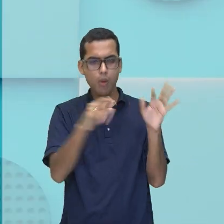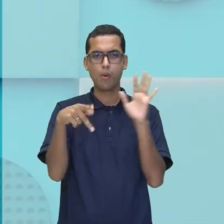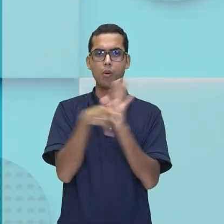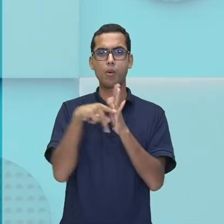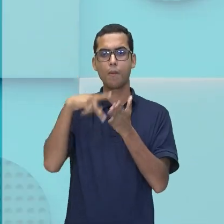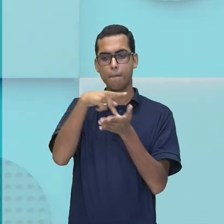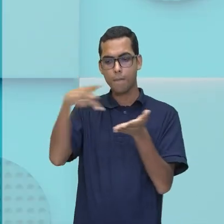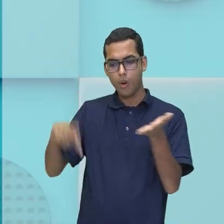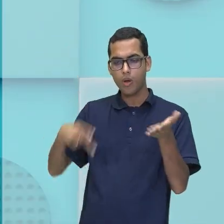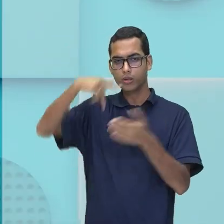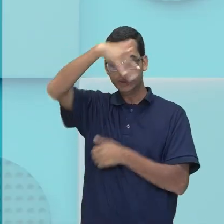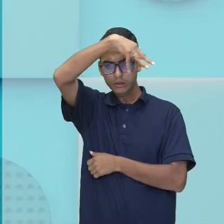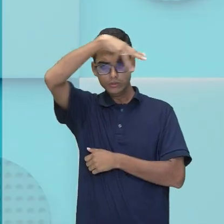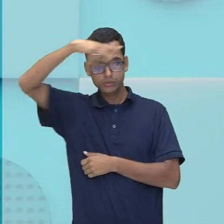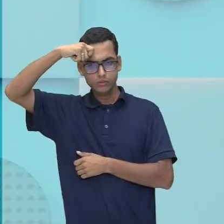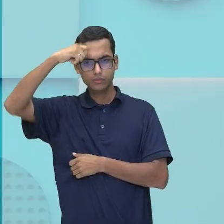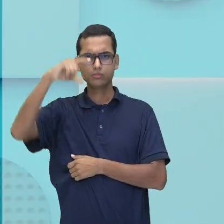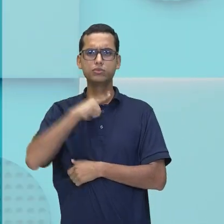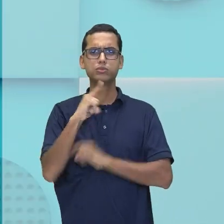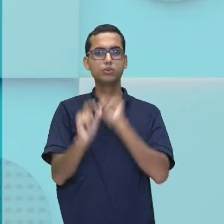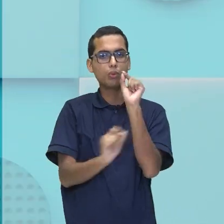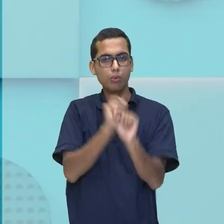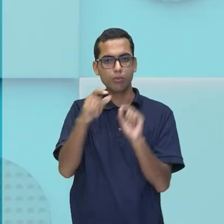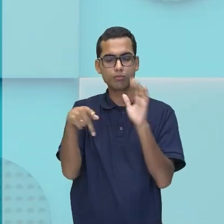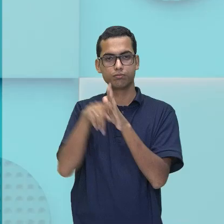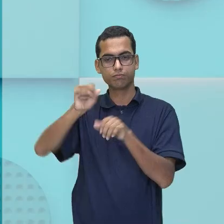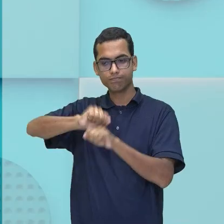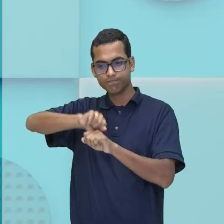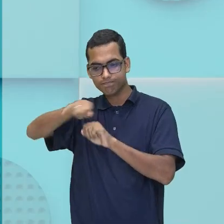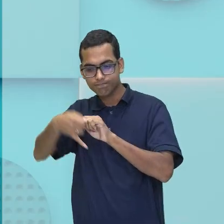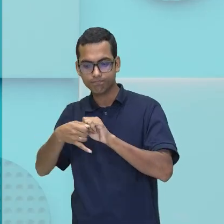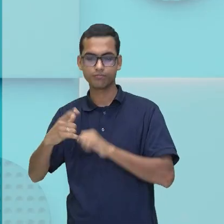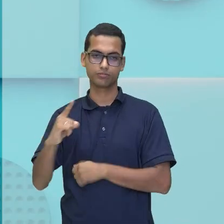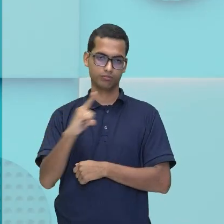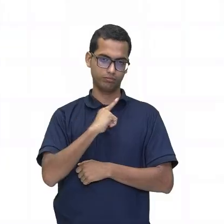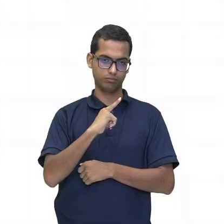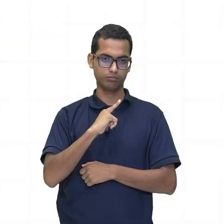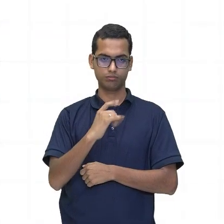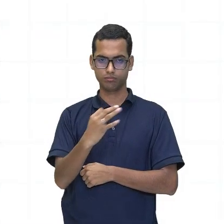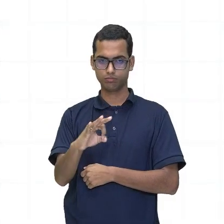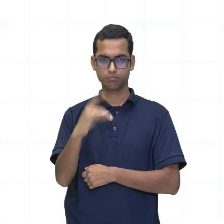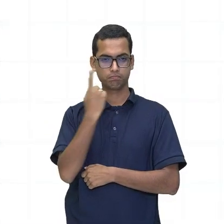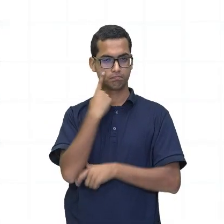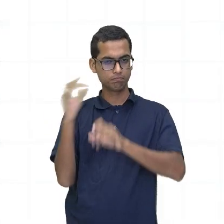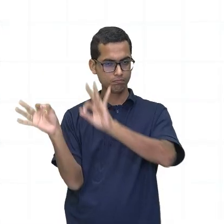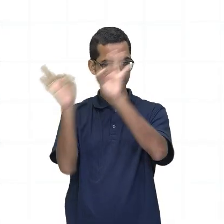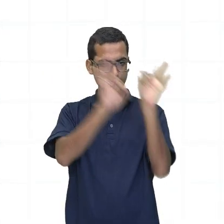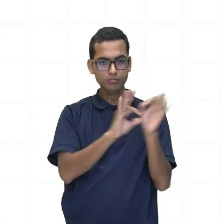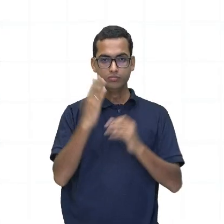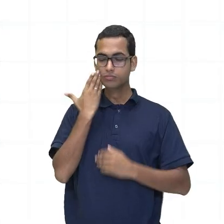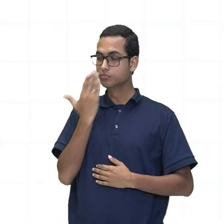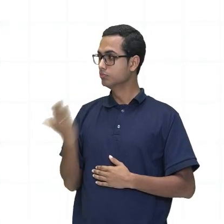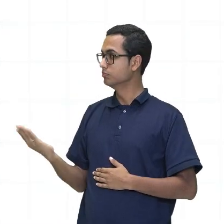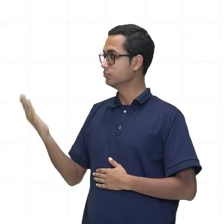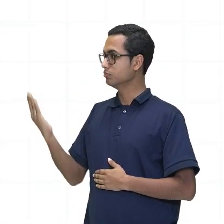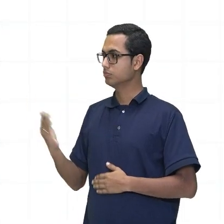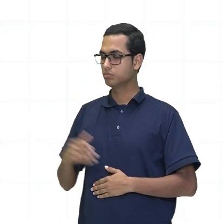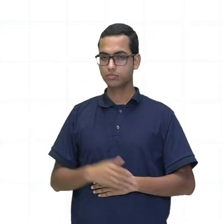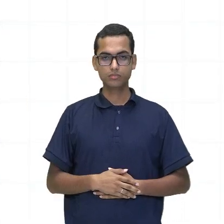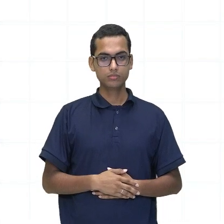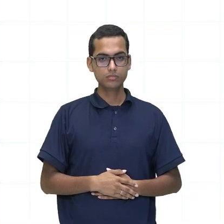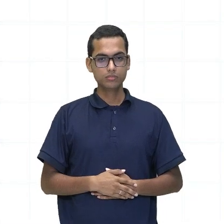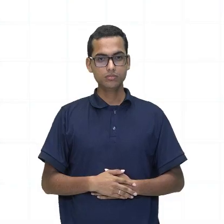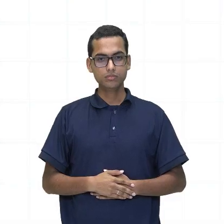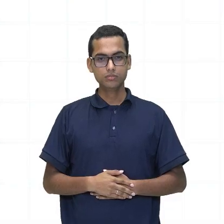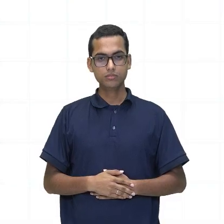para vocês que ali tinha adjetivos. Vejam só. Ó, minhas